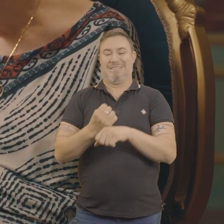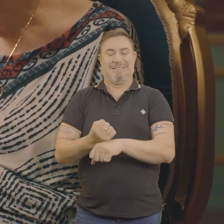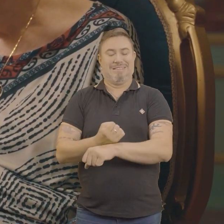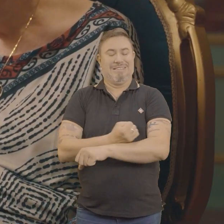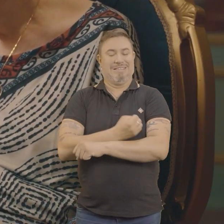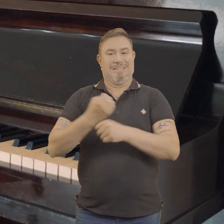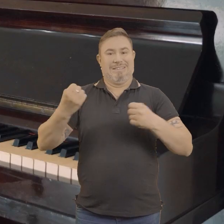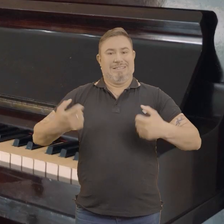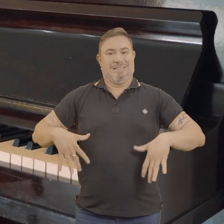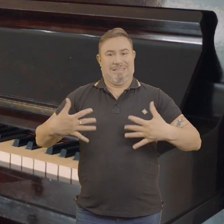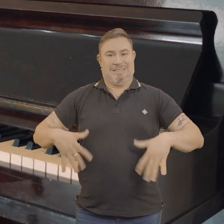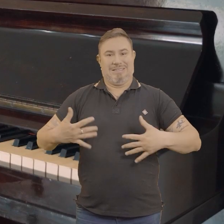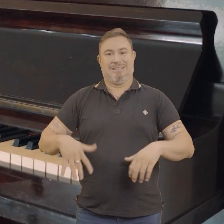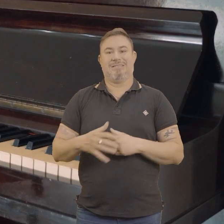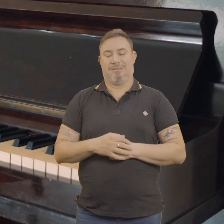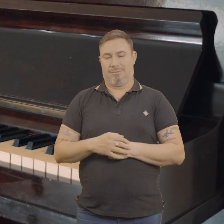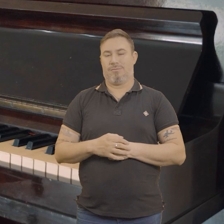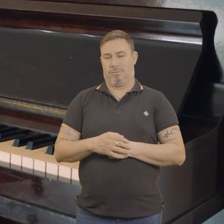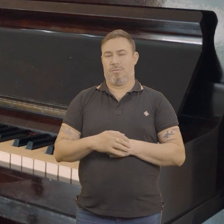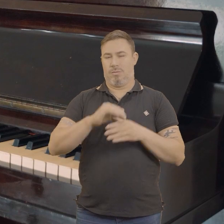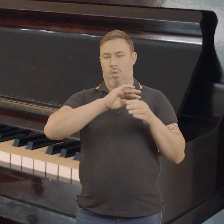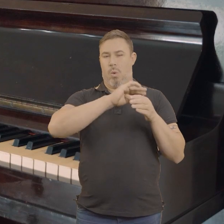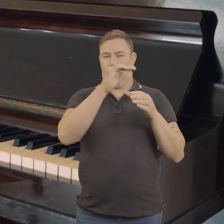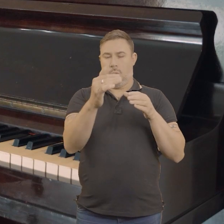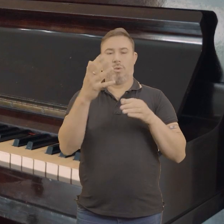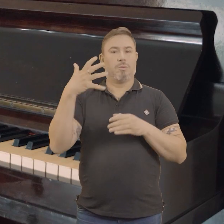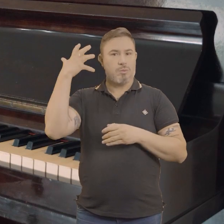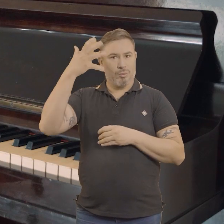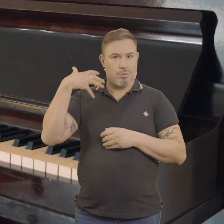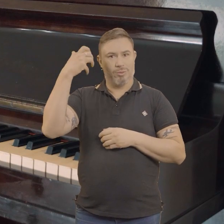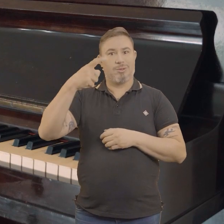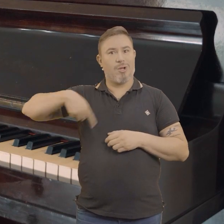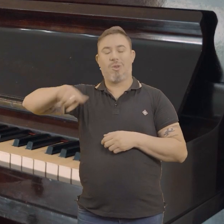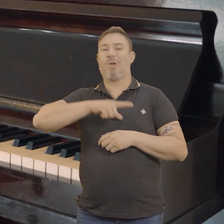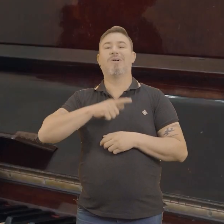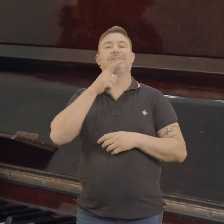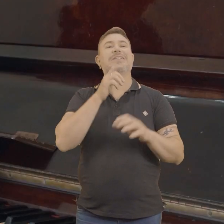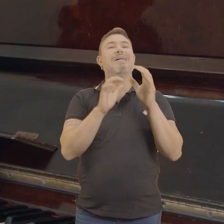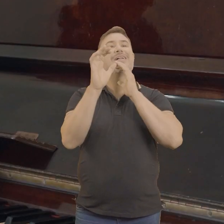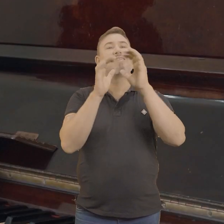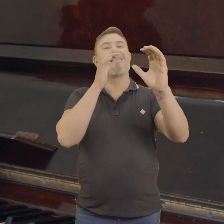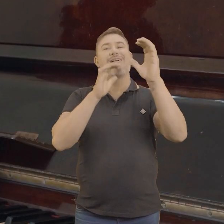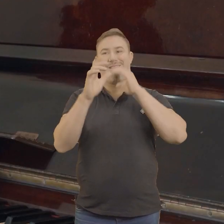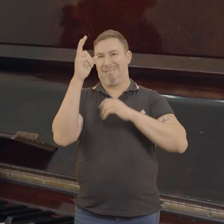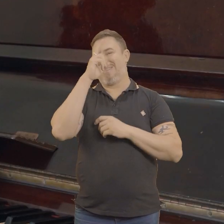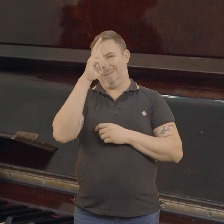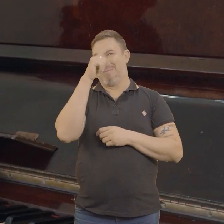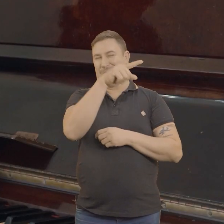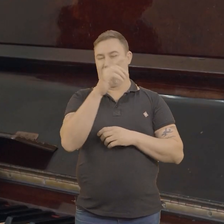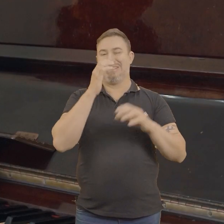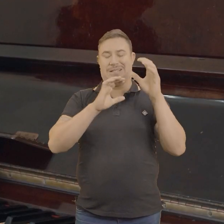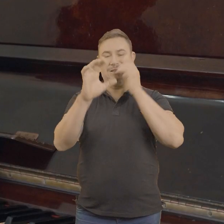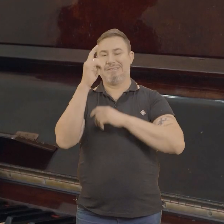muito grande. Quando a Concha Acústica foi inaugurada, nós cantamos lá na Concha Acústica. Me lembro de cantar lá e